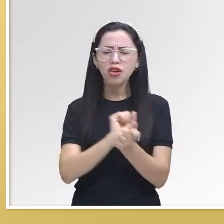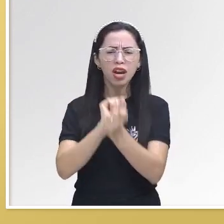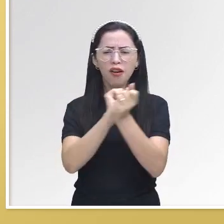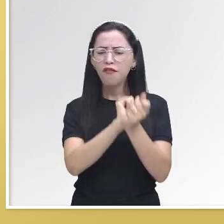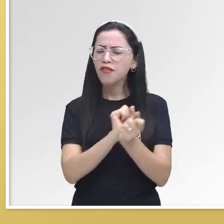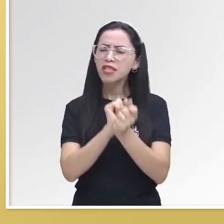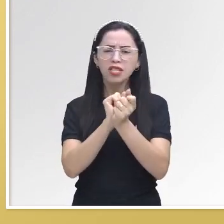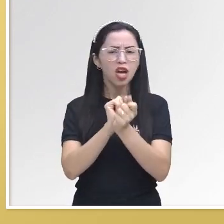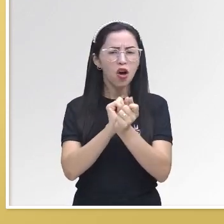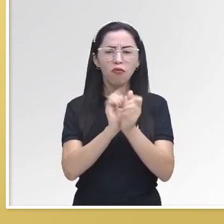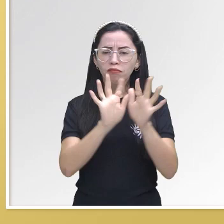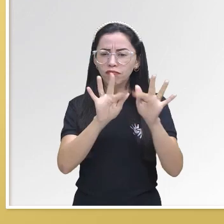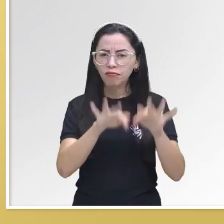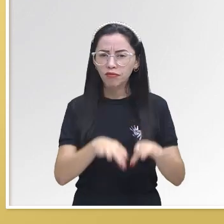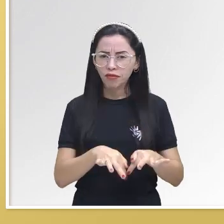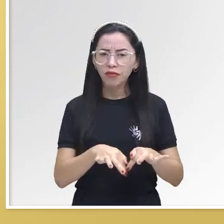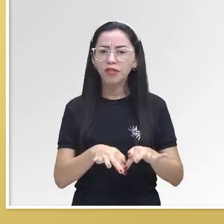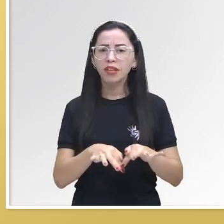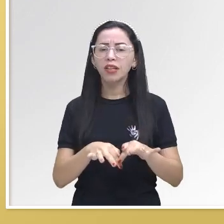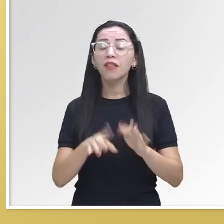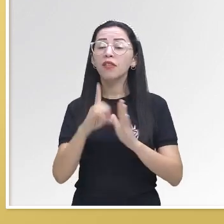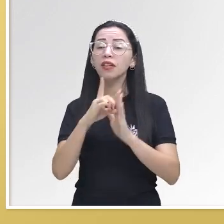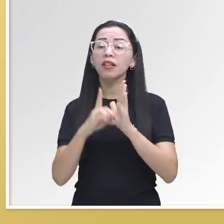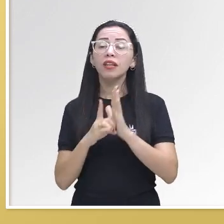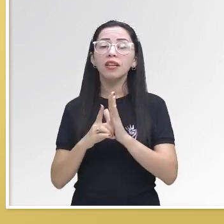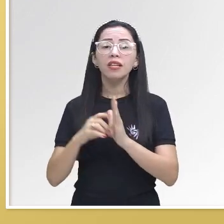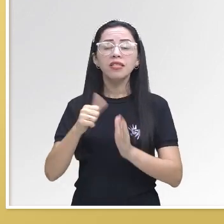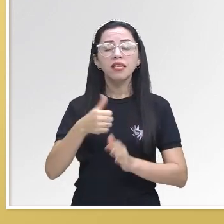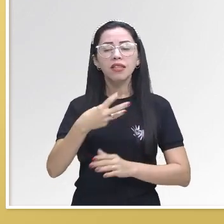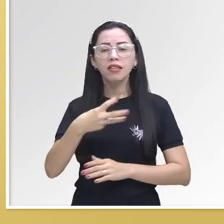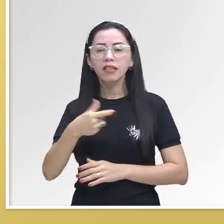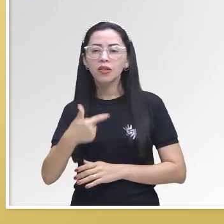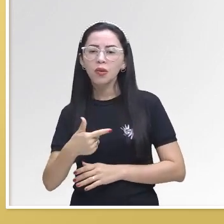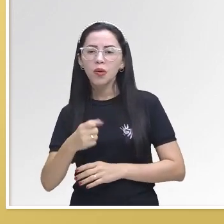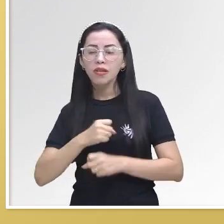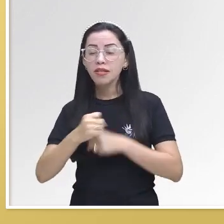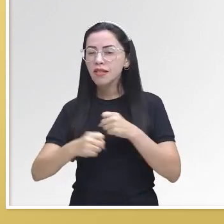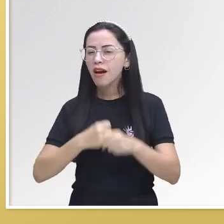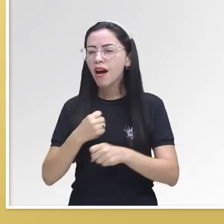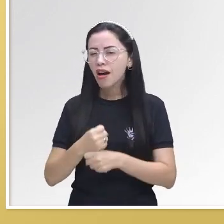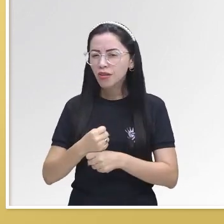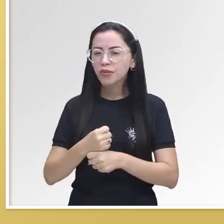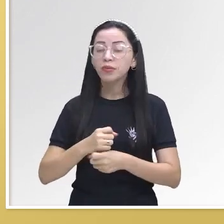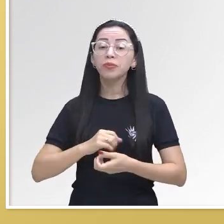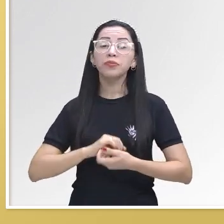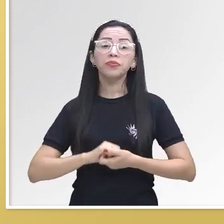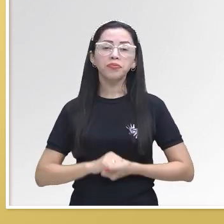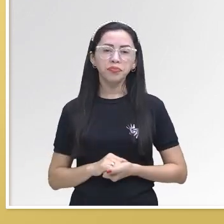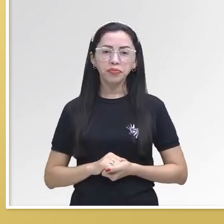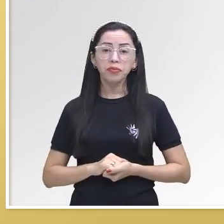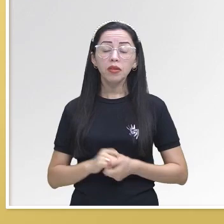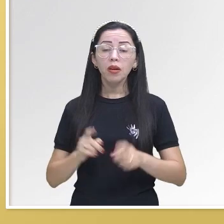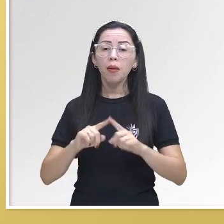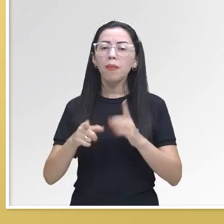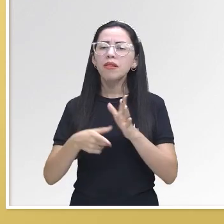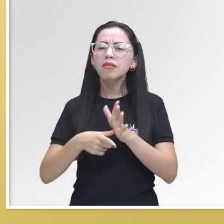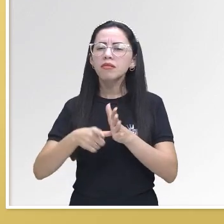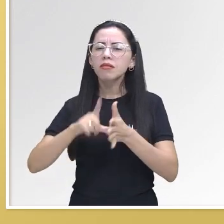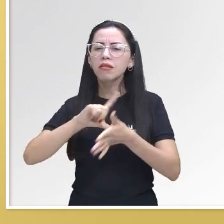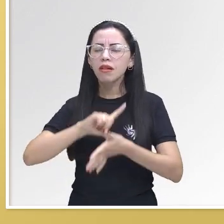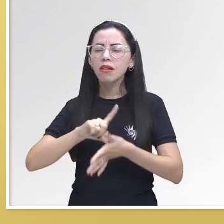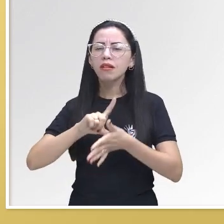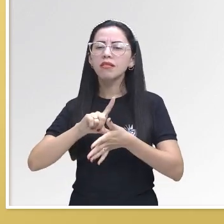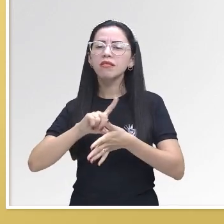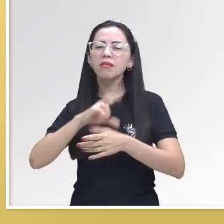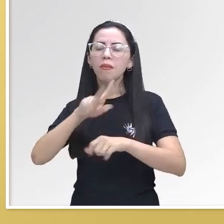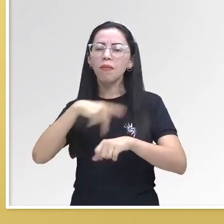foi decretada há 132 anos. Muito antes disso, nações europeias já